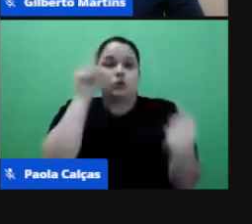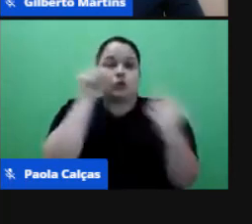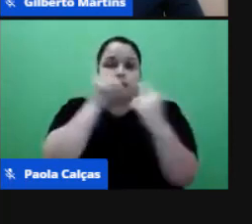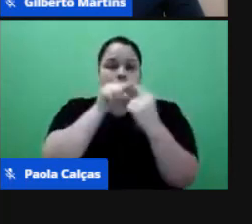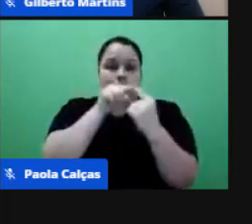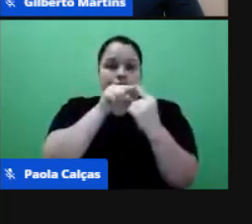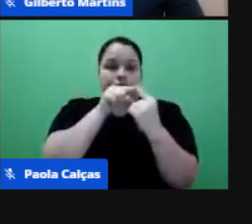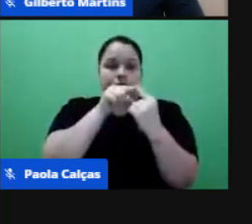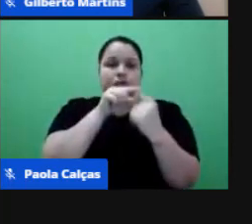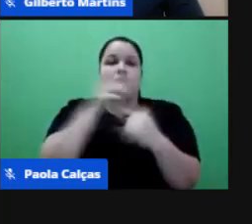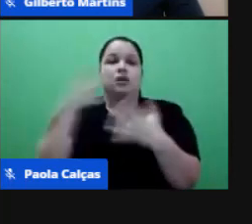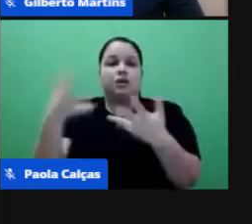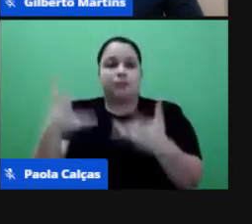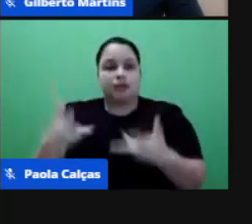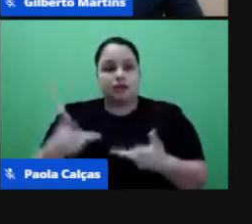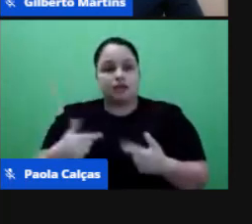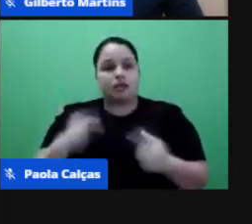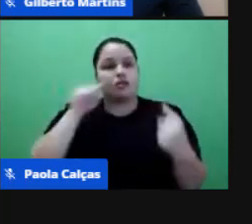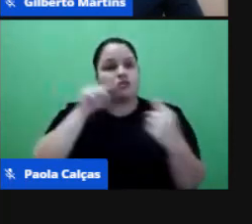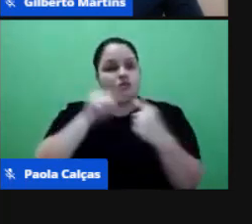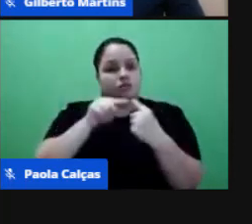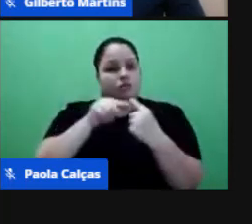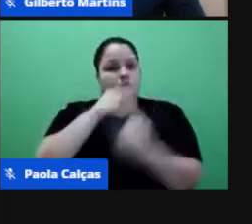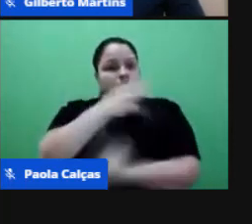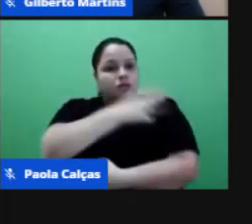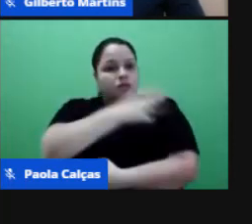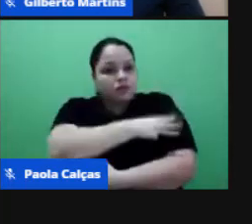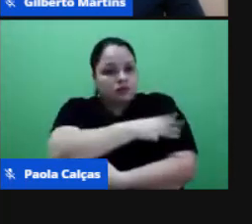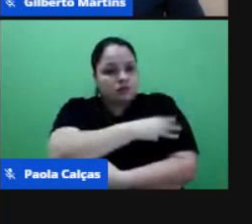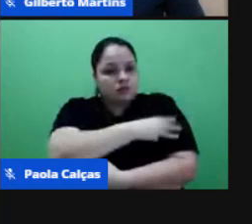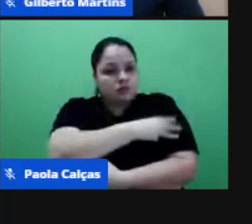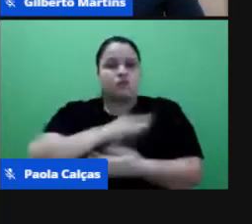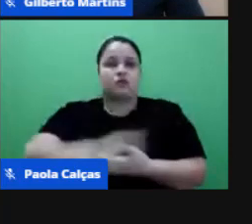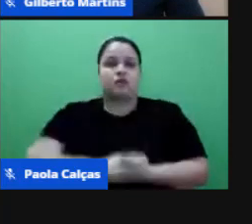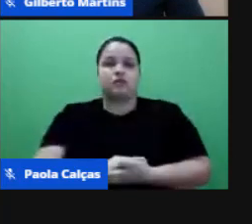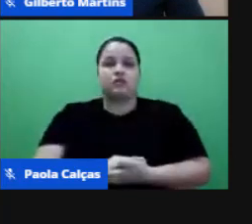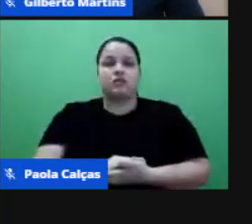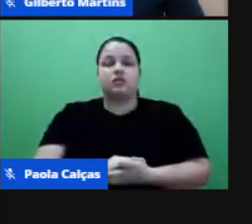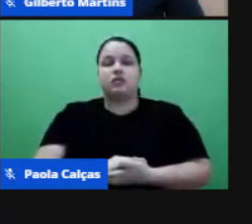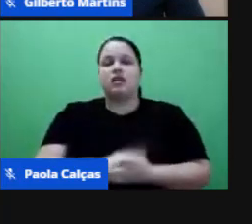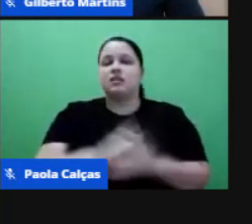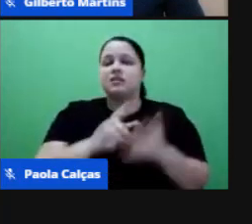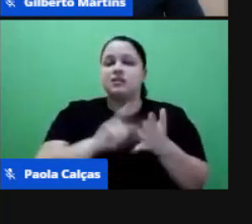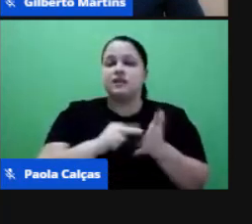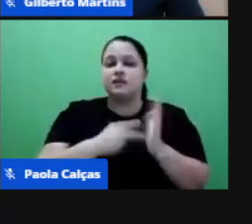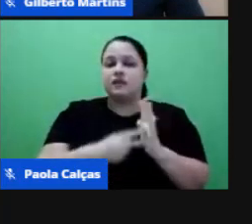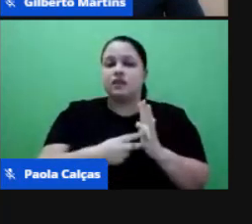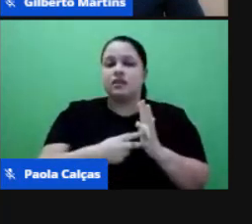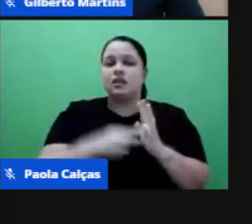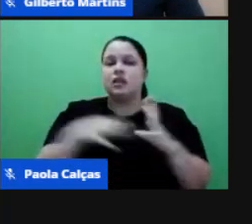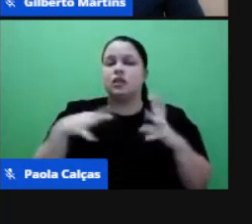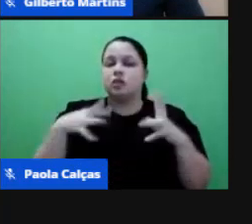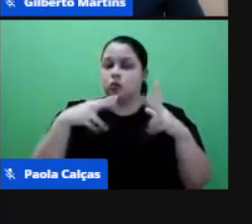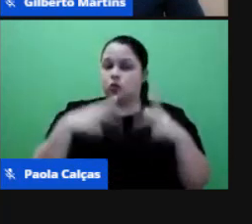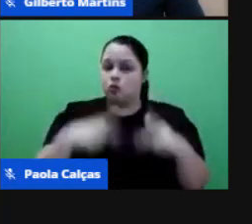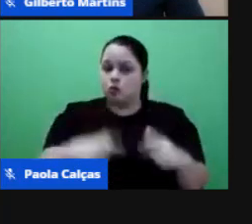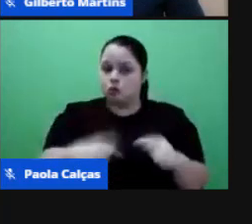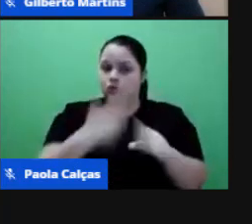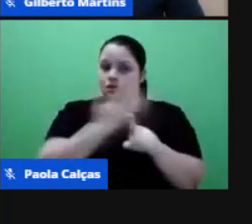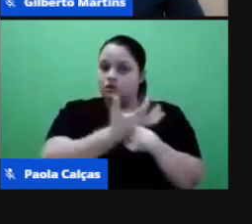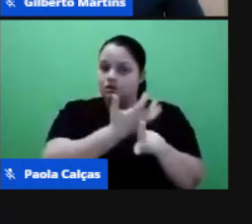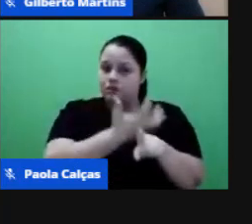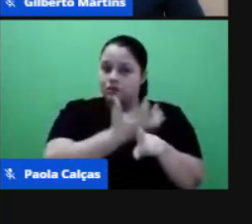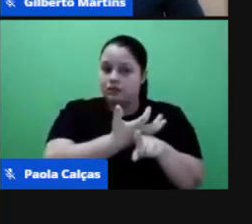indicada do terceiro ano. Isso também não significa que em todos os componentes curriculares